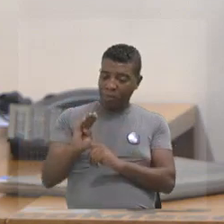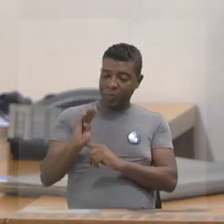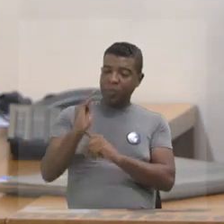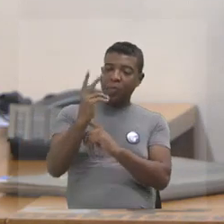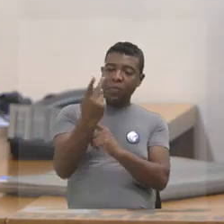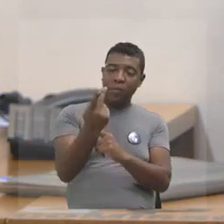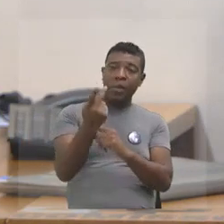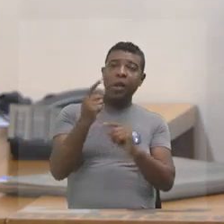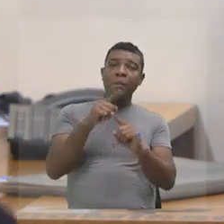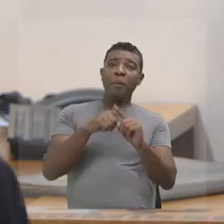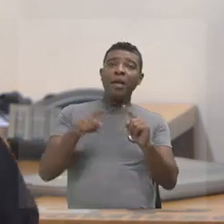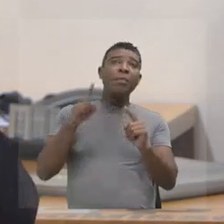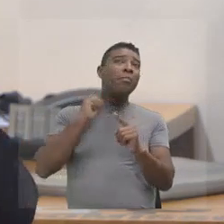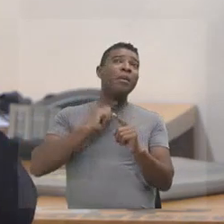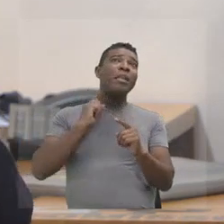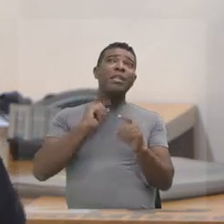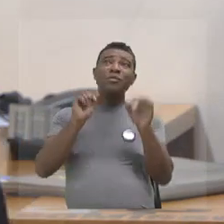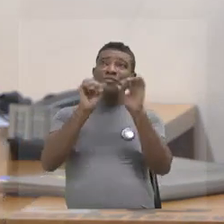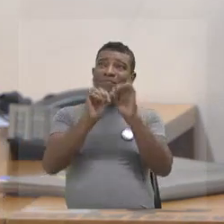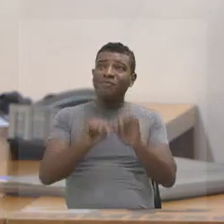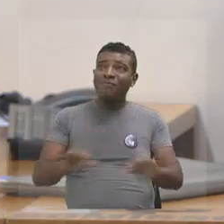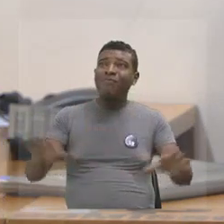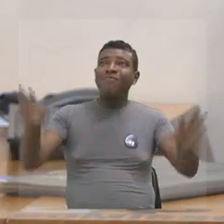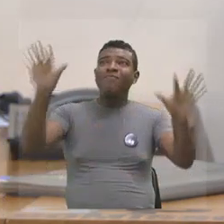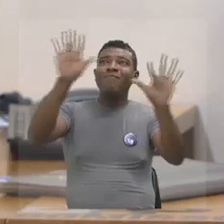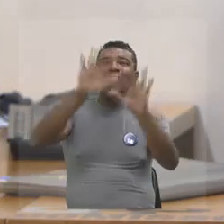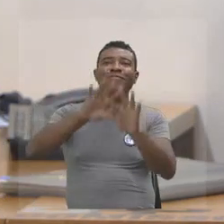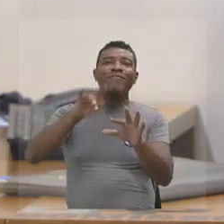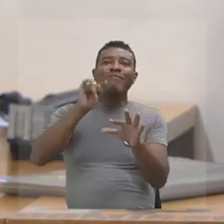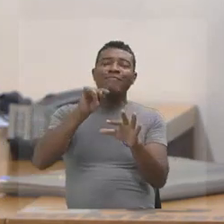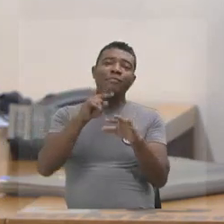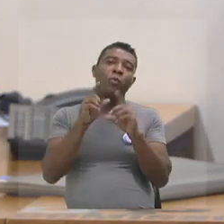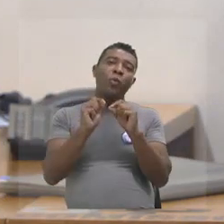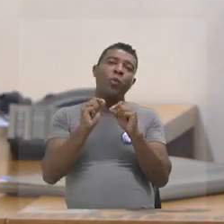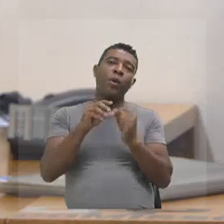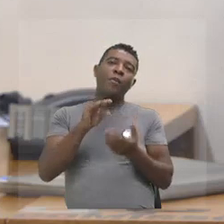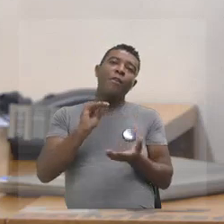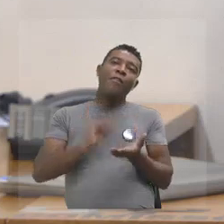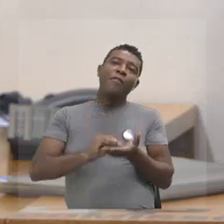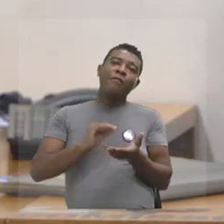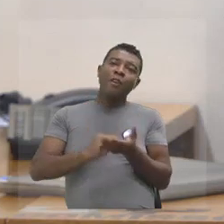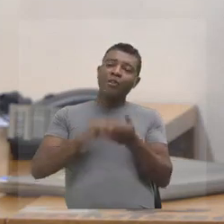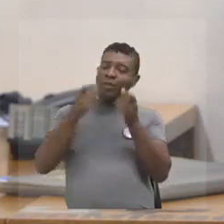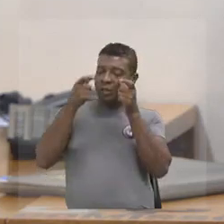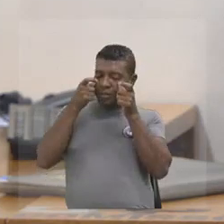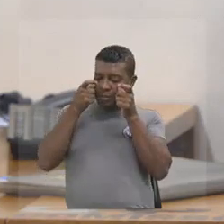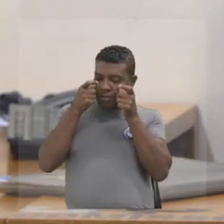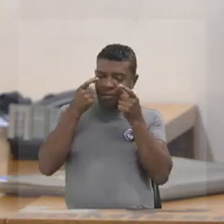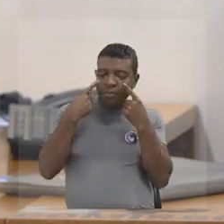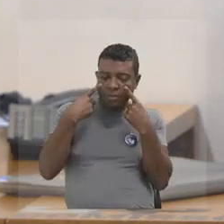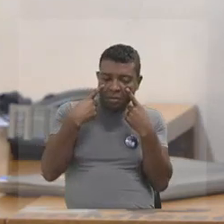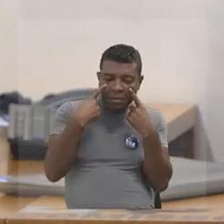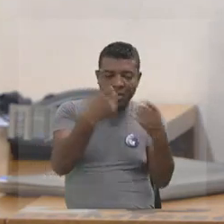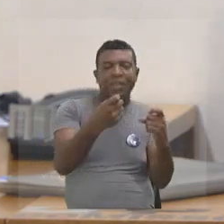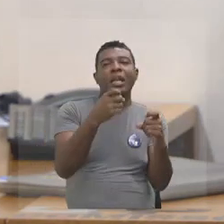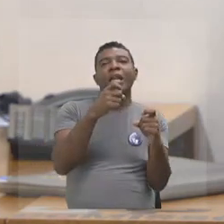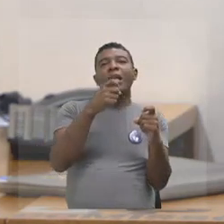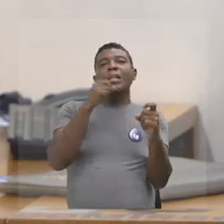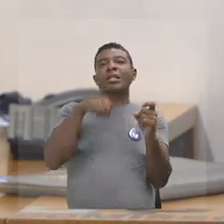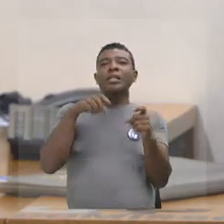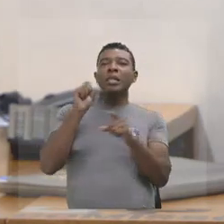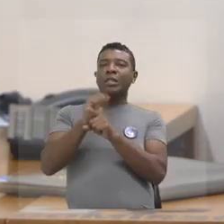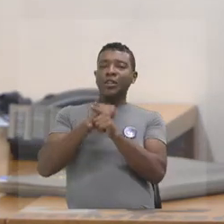todo estado de Minas Gerais né a falta de um interesse maior da sociedade geral